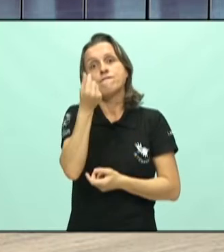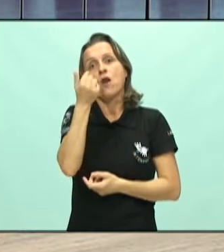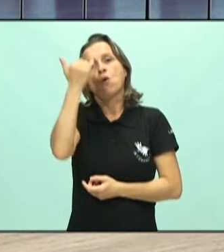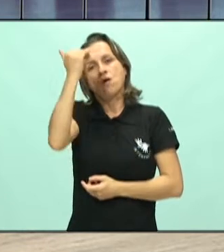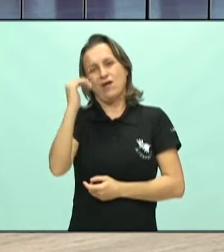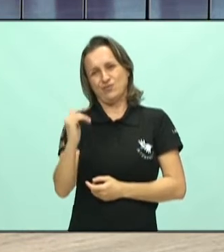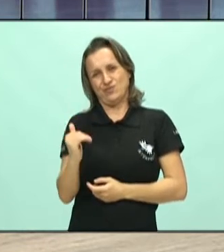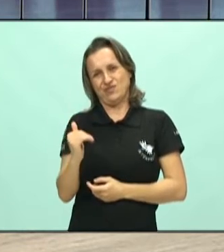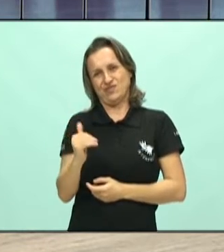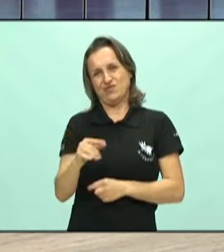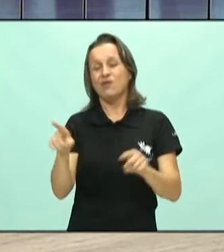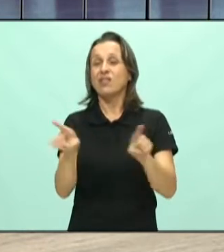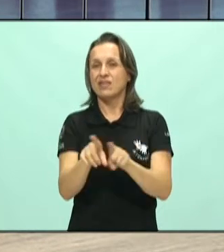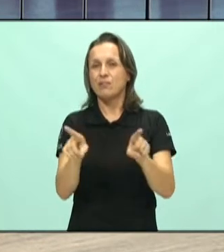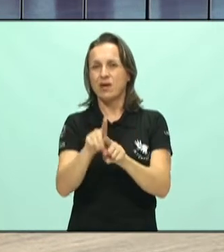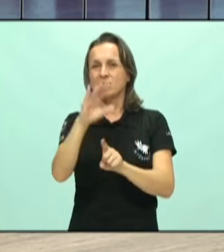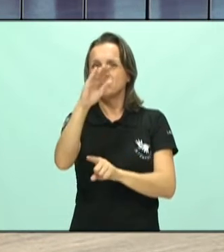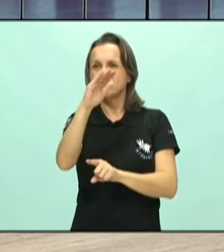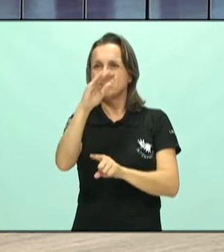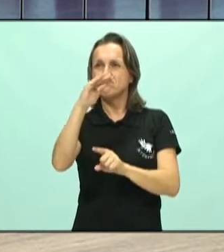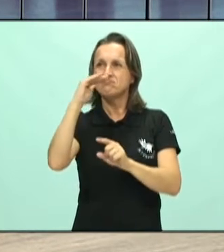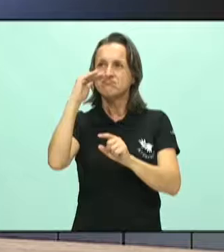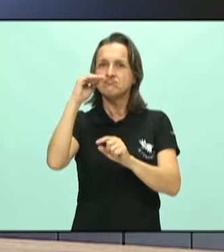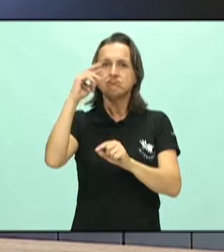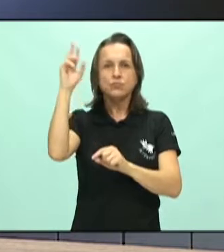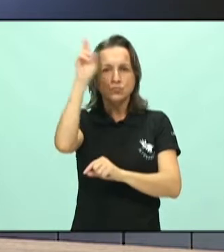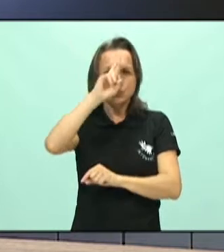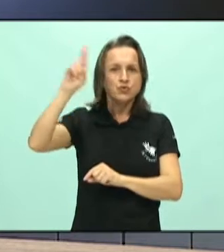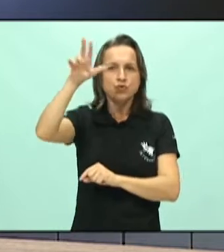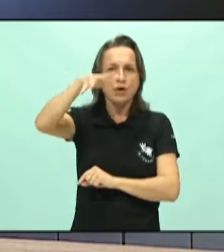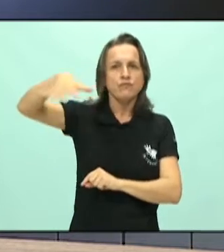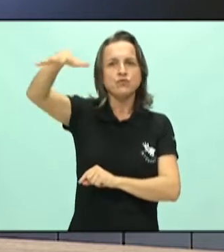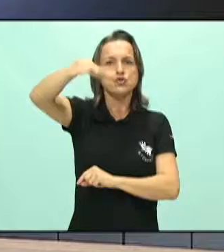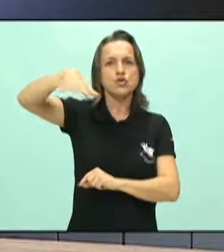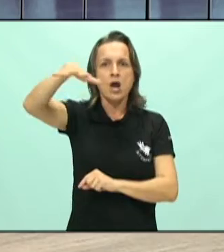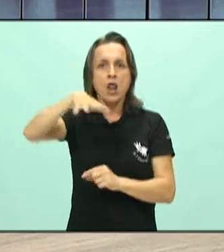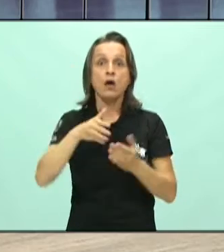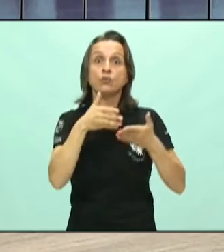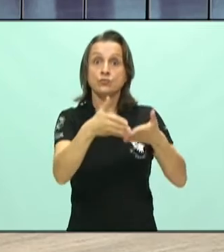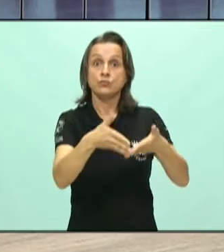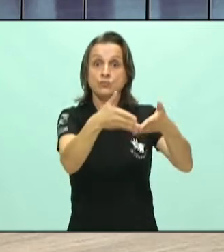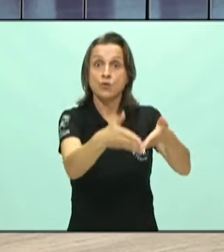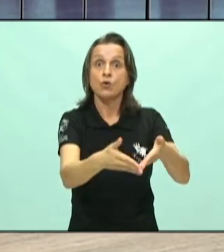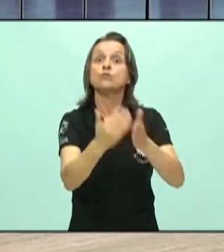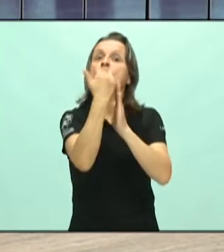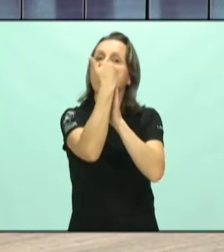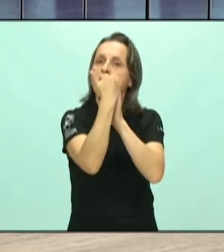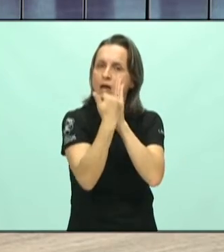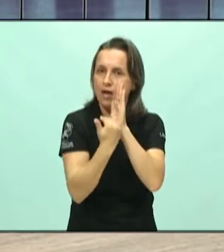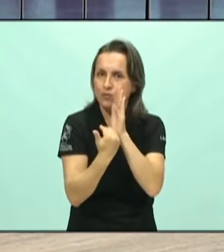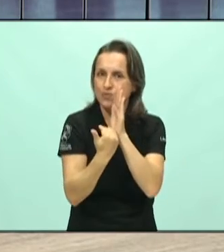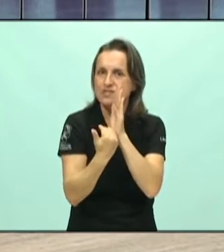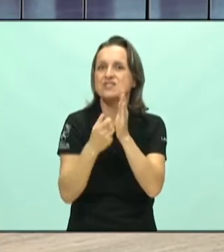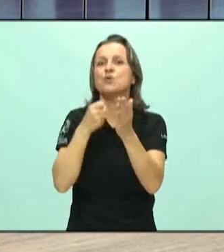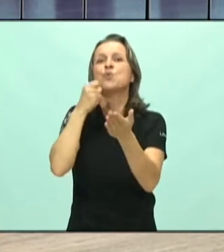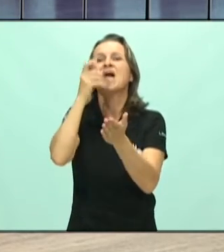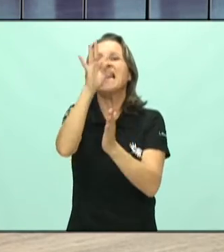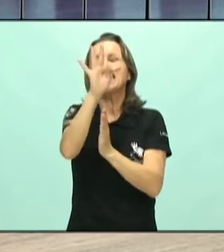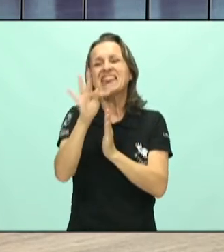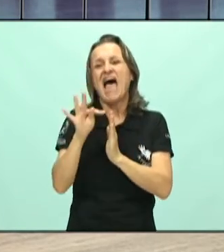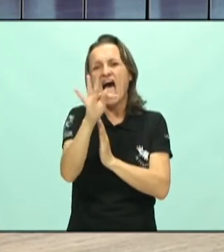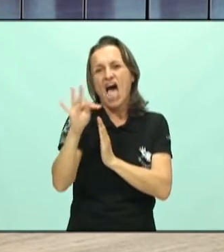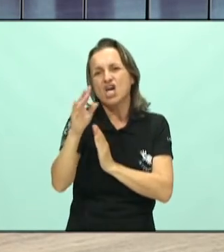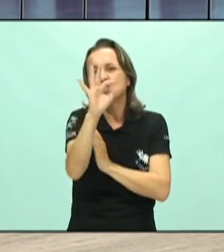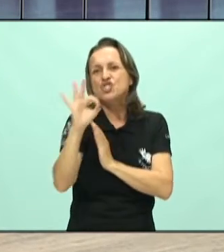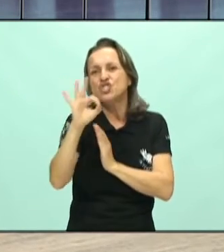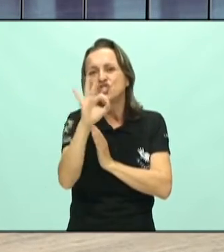a própria Superintendência do Porto de Itajaí também reduziu as suas tarifas exatamente para poder trazer essa carga para cá.